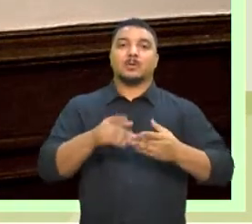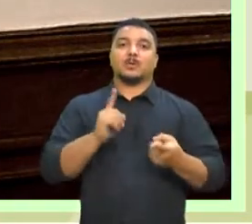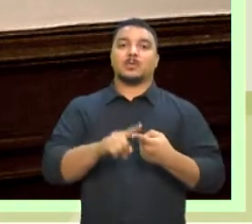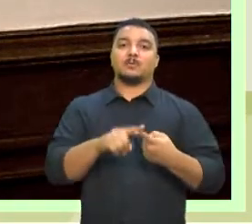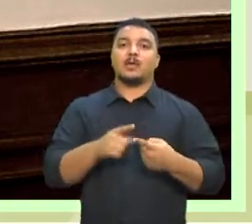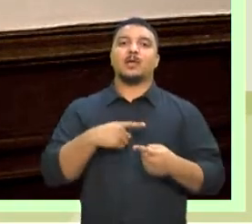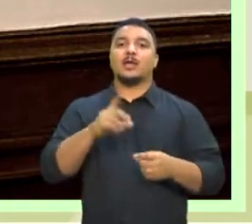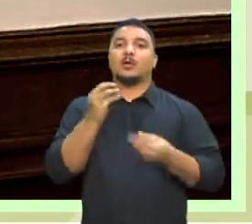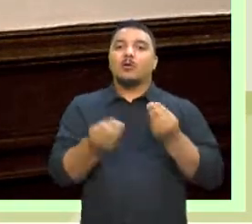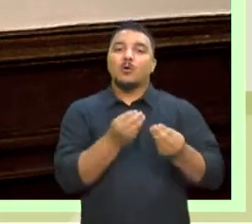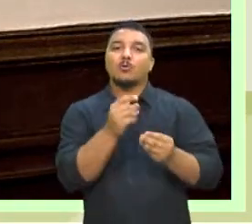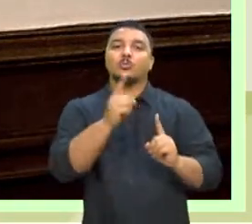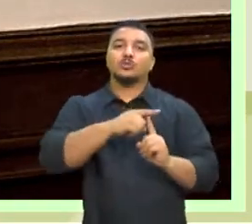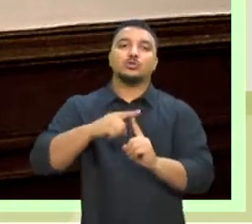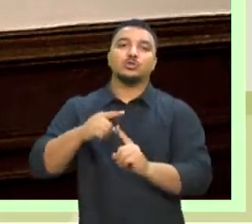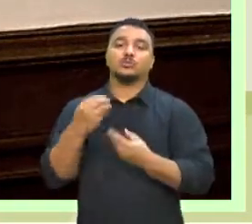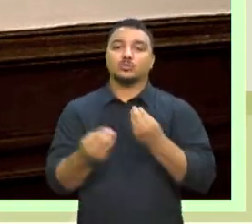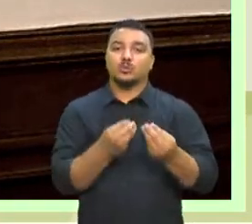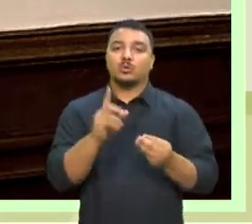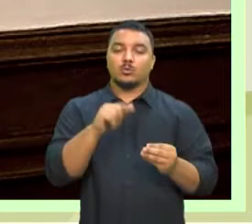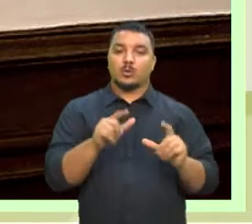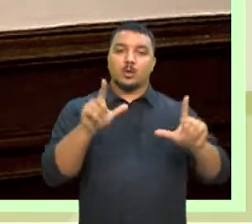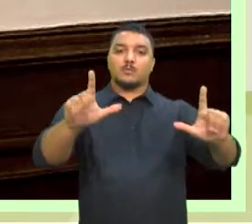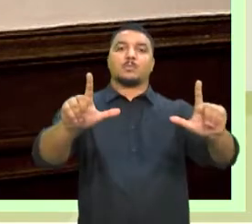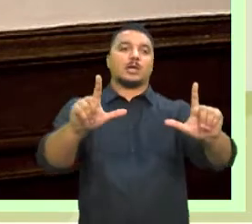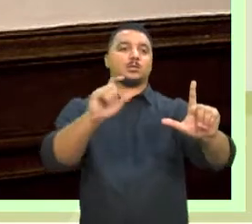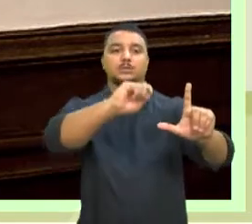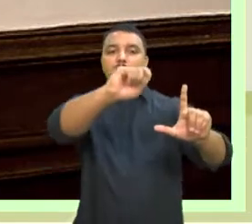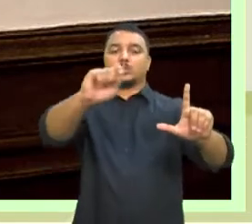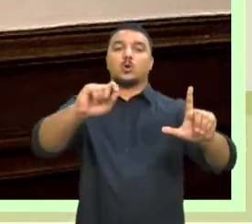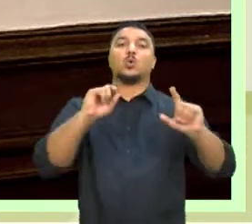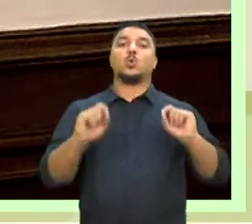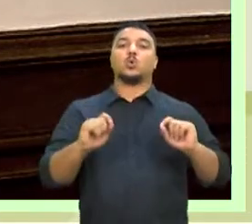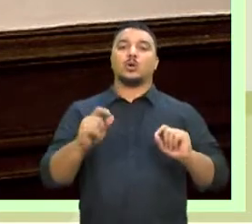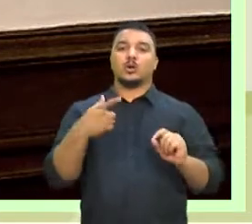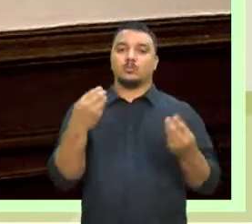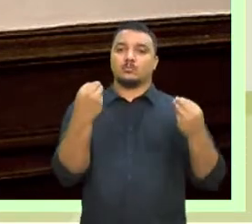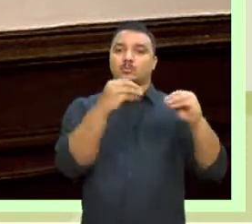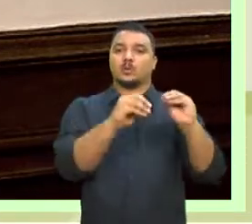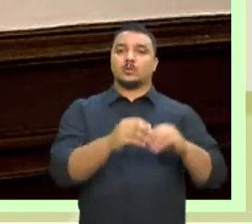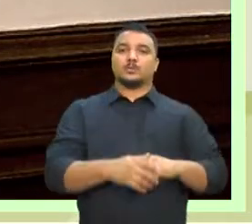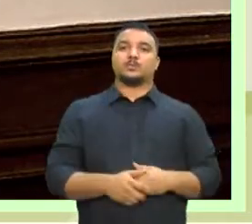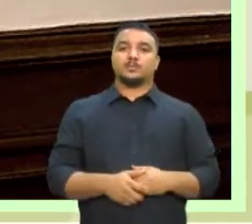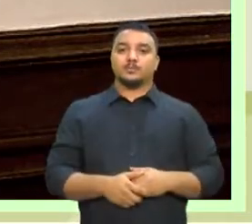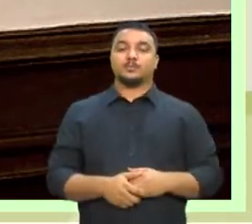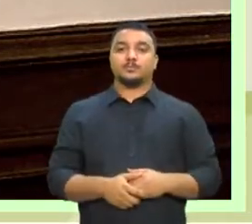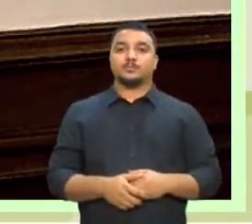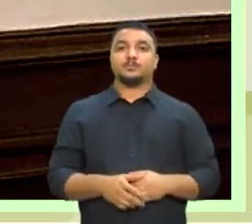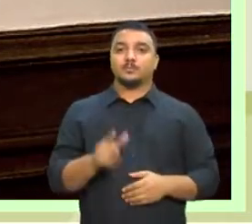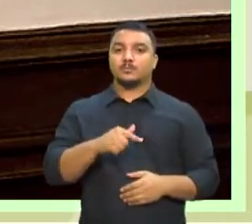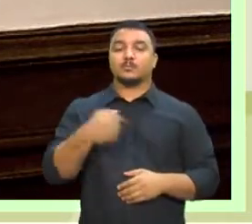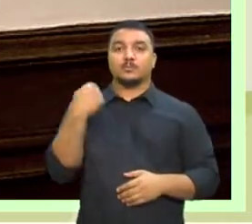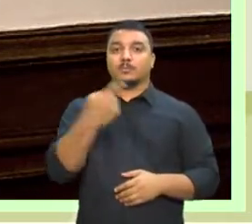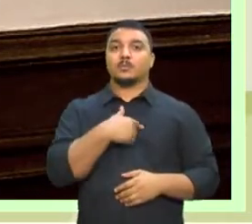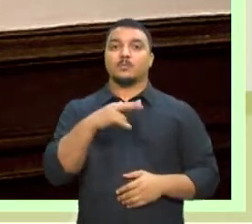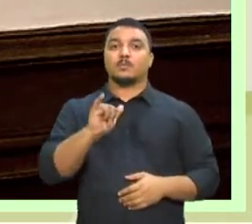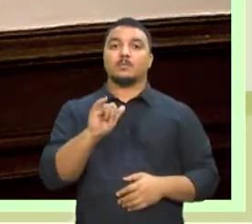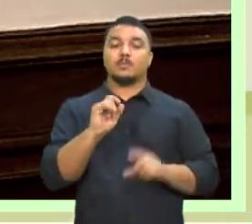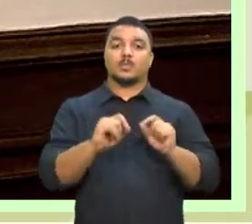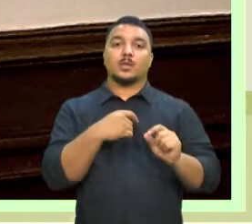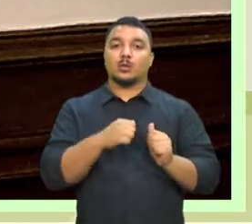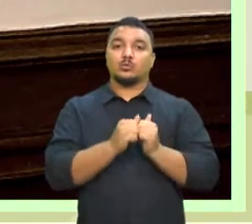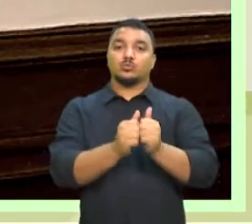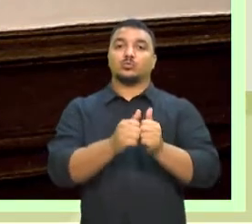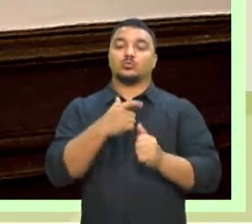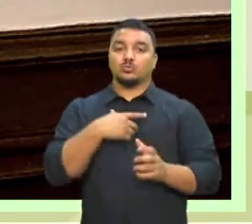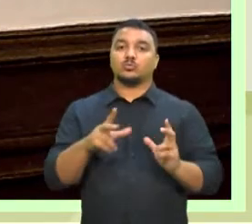arte, né, o formato, como deve estar, o que deve estar escrito nesses cartazes. Então, nós vamos trabalhar bastante junto à